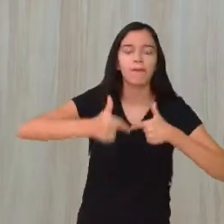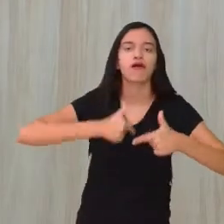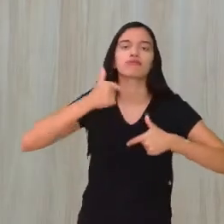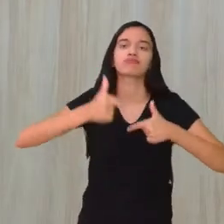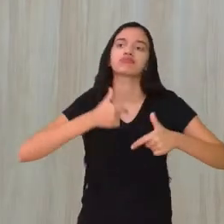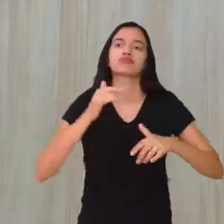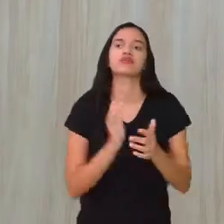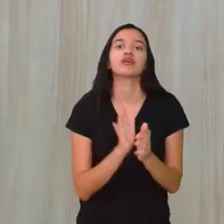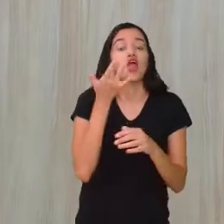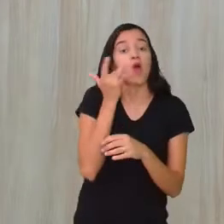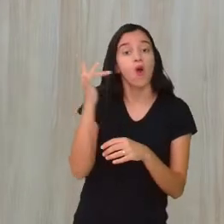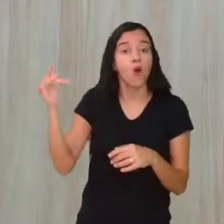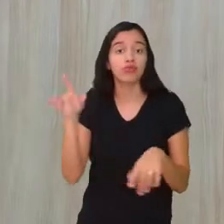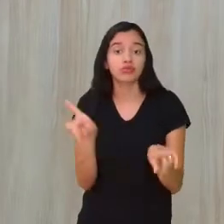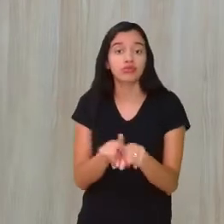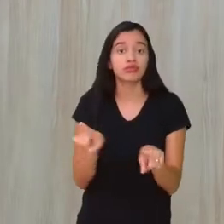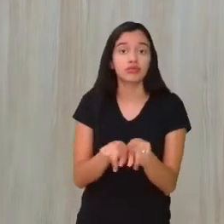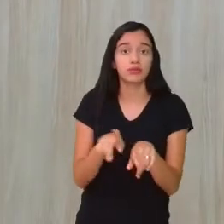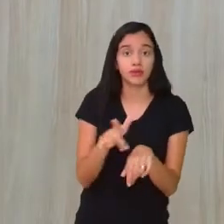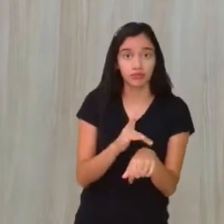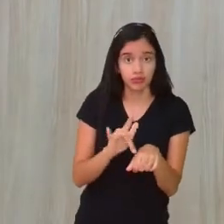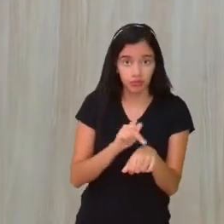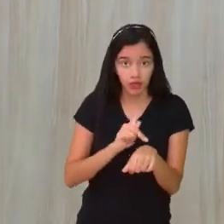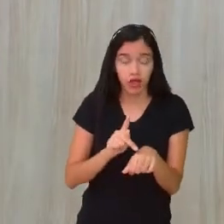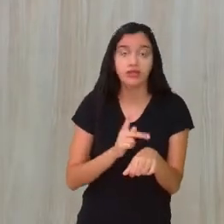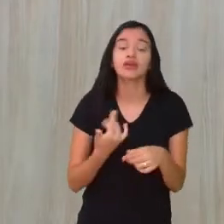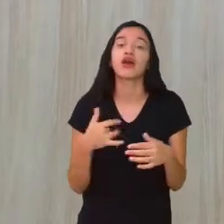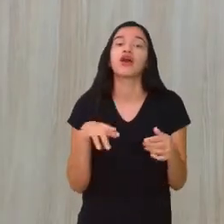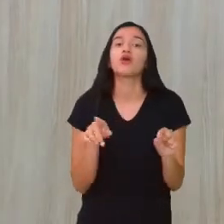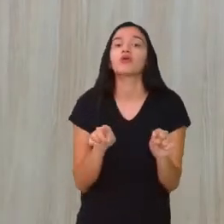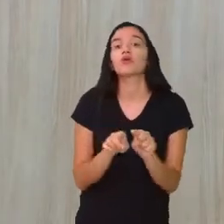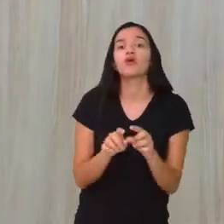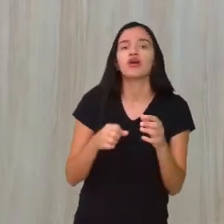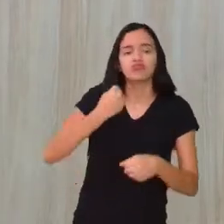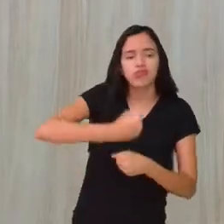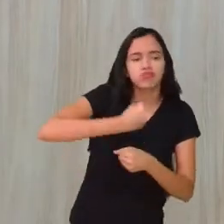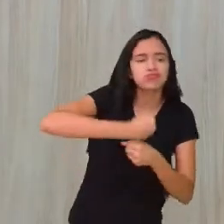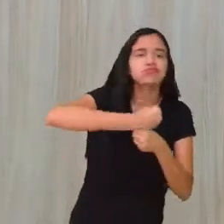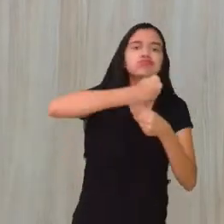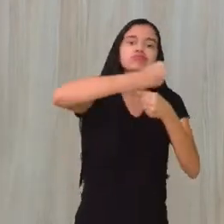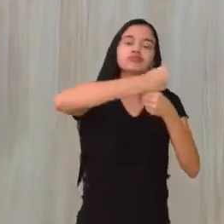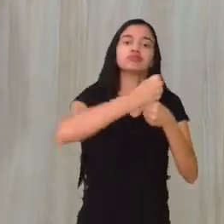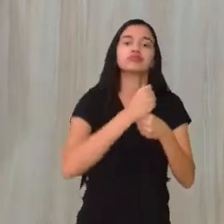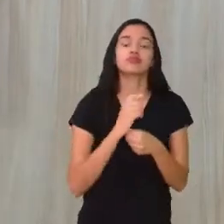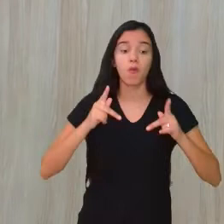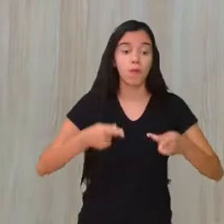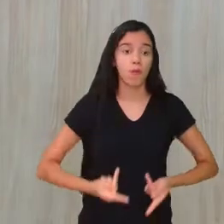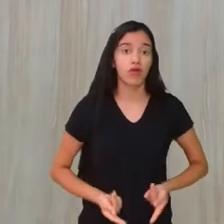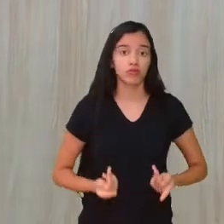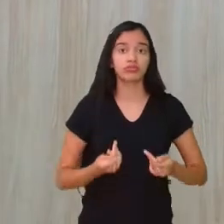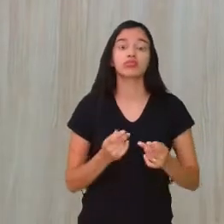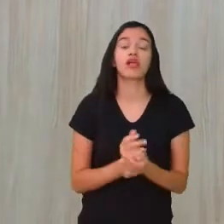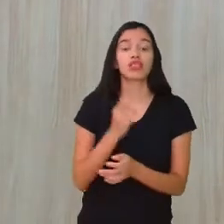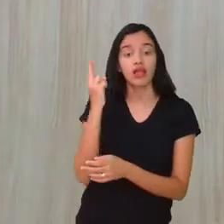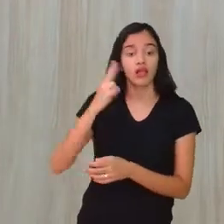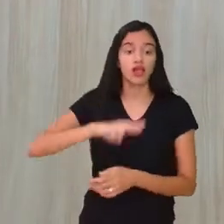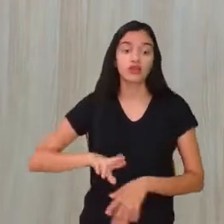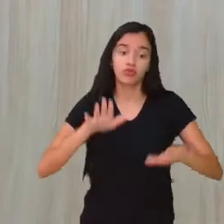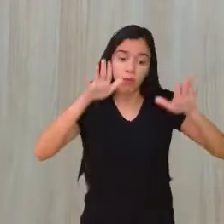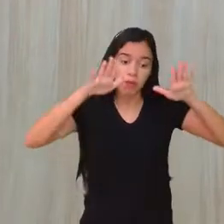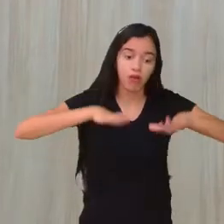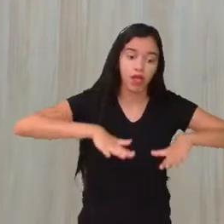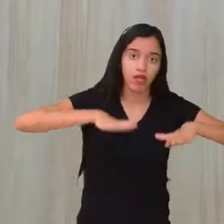a ocupação pelos Tapuias, né, que habitavam a região do litoral, uns 500 anos antes da chegada, né,